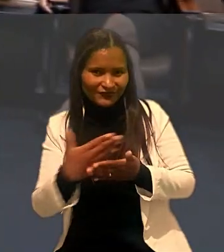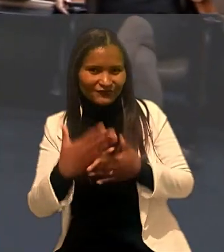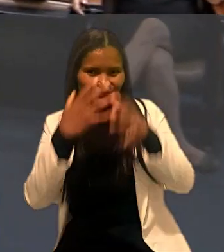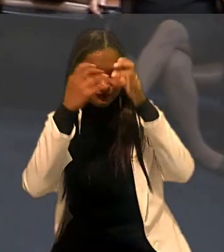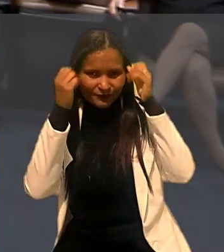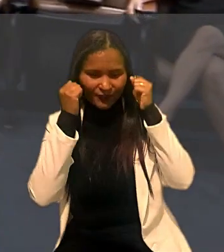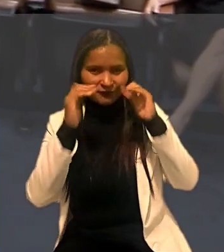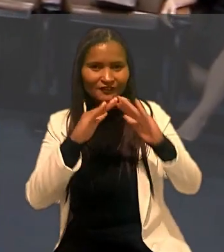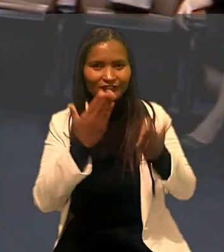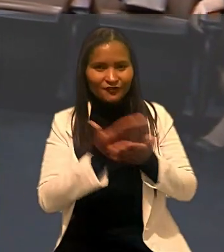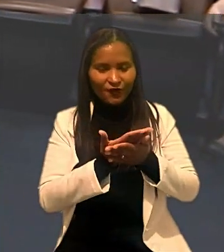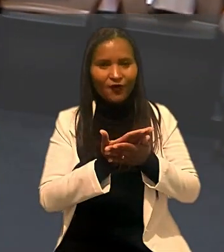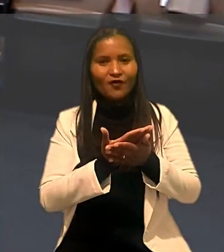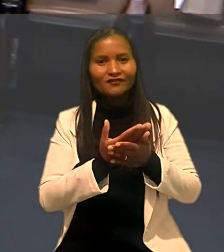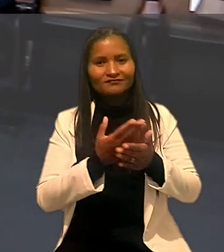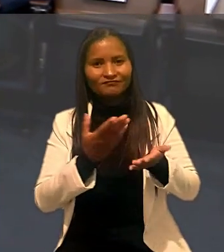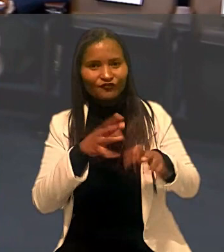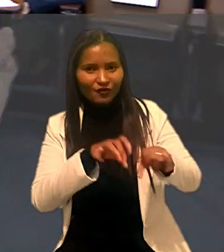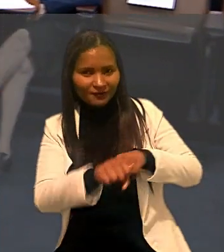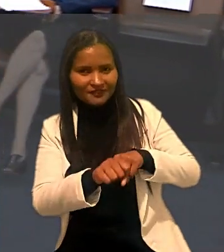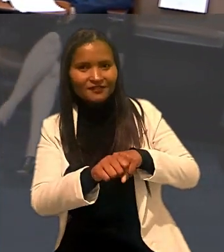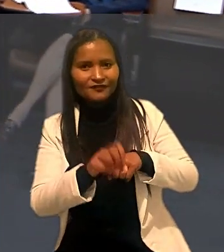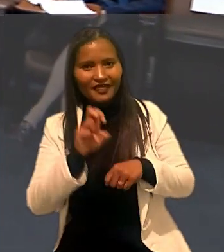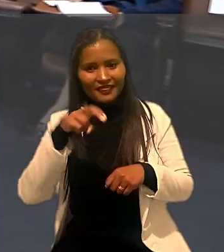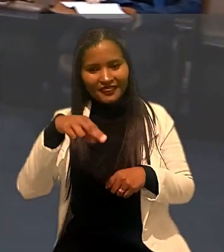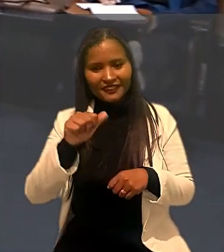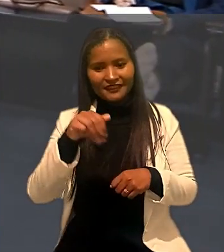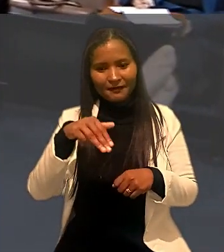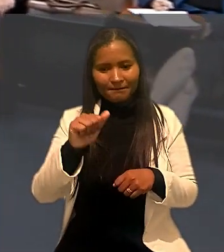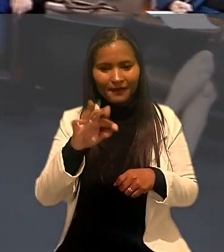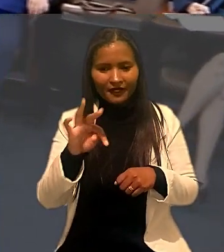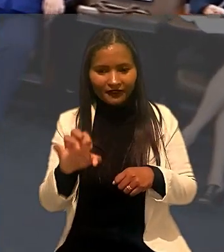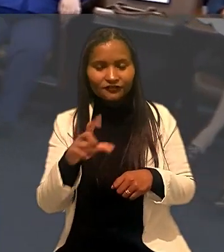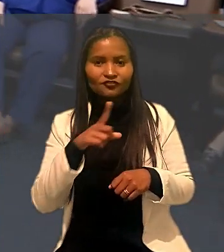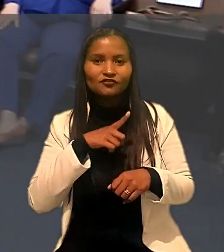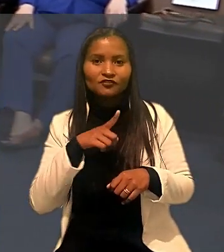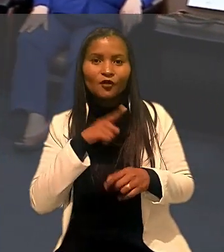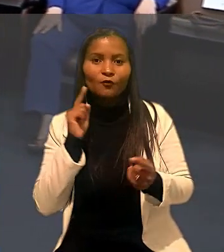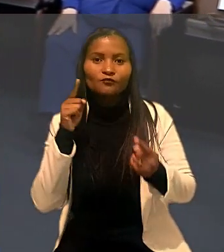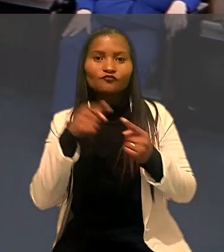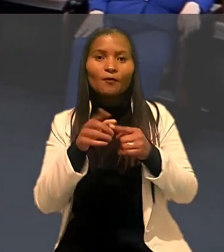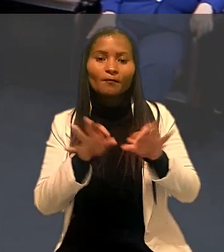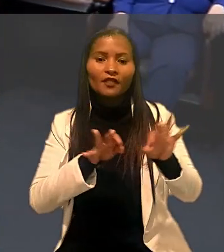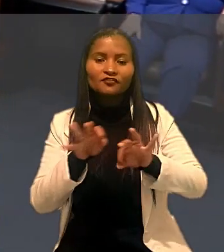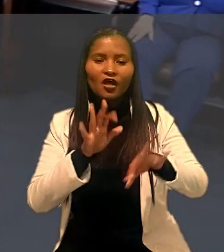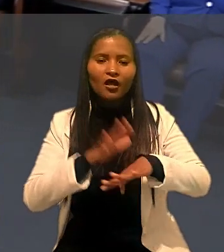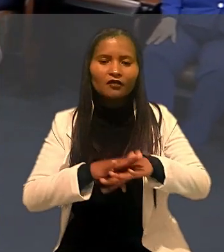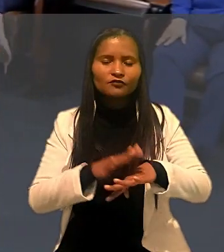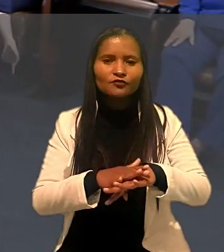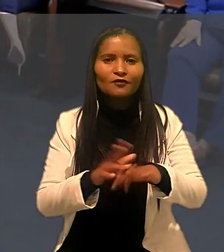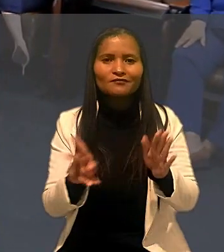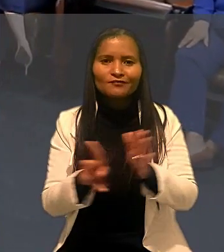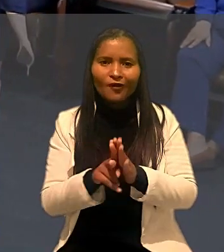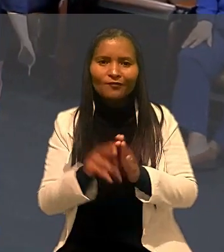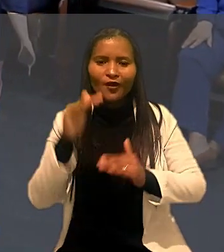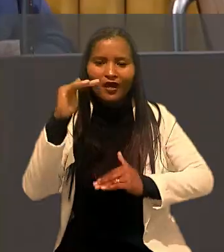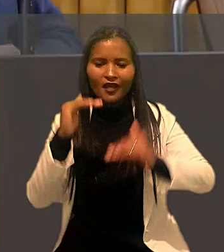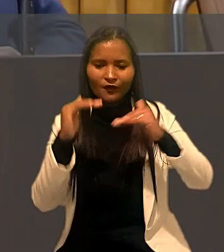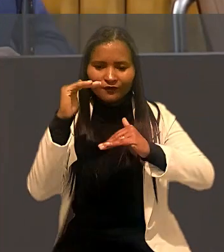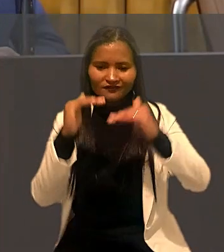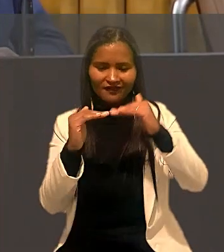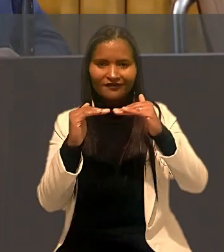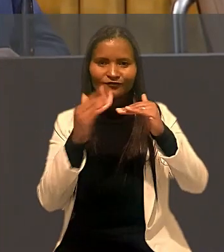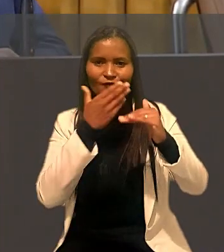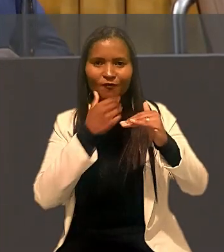de Formação e Aperfeiçoamento de Magistrados do Trabalho, a ENAMAT, tem o propósito de planejar ações concretas em prol da equidade